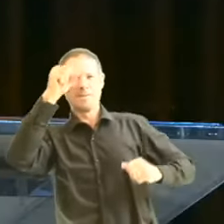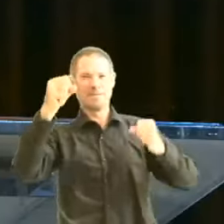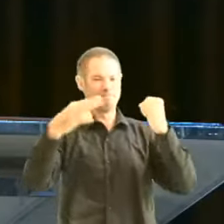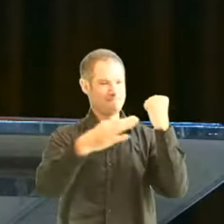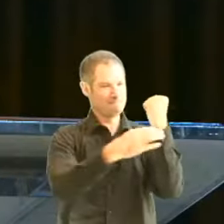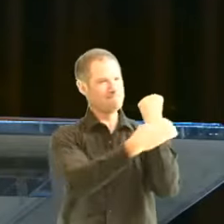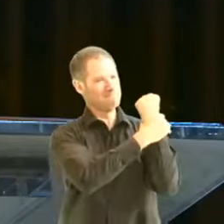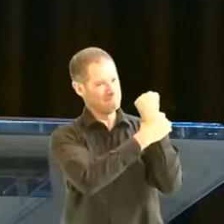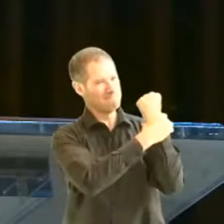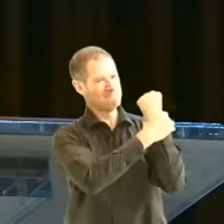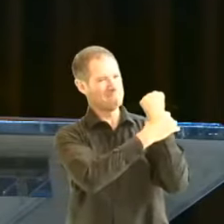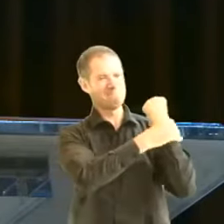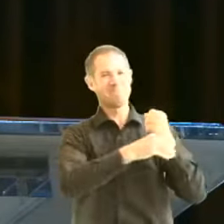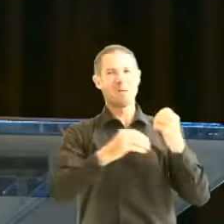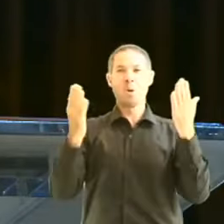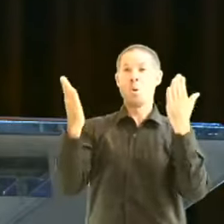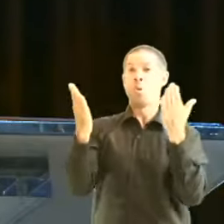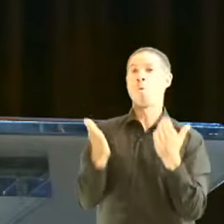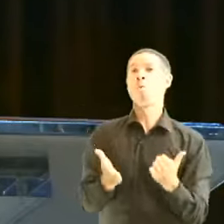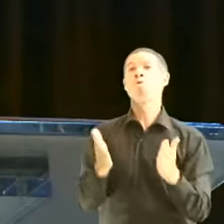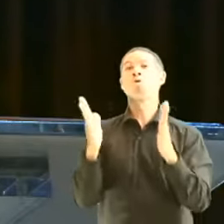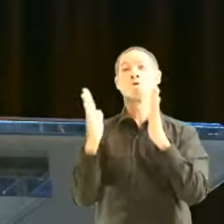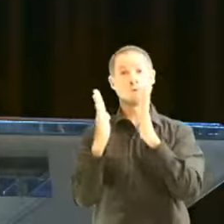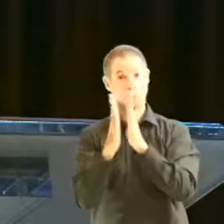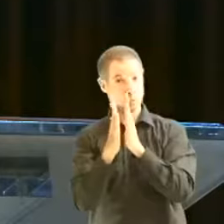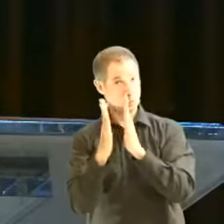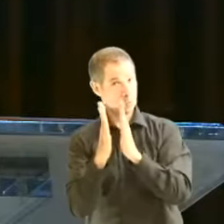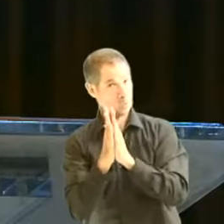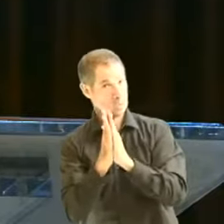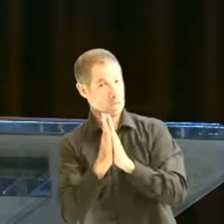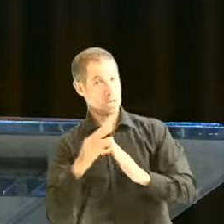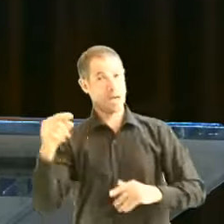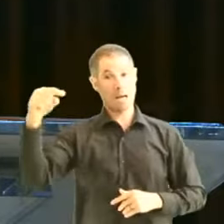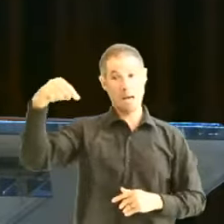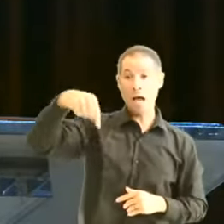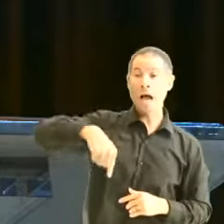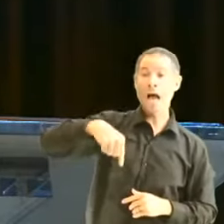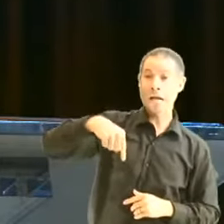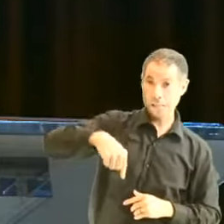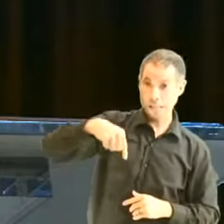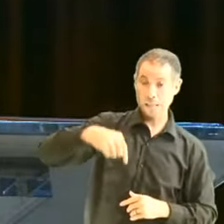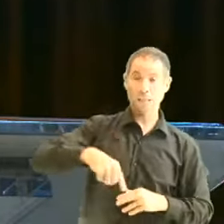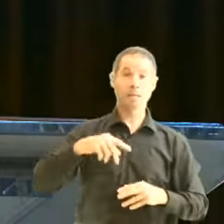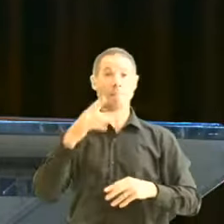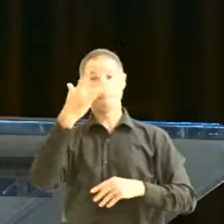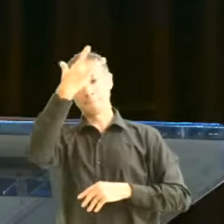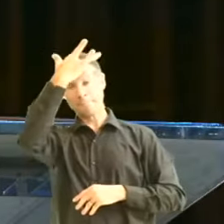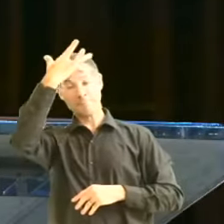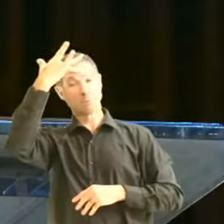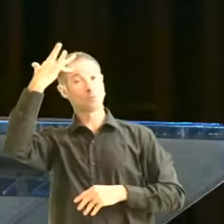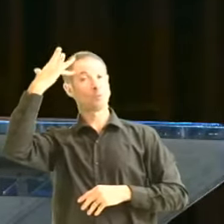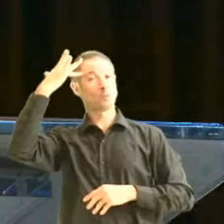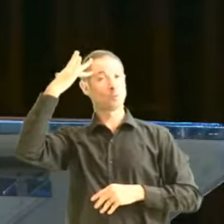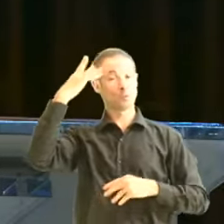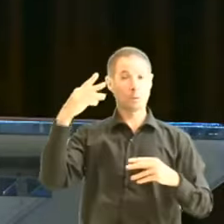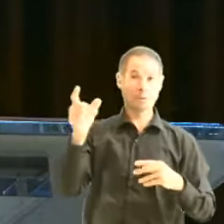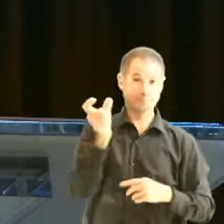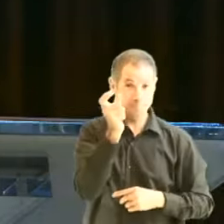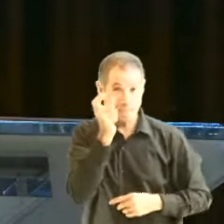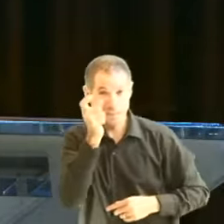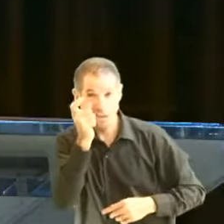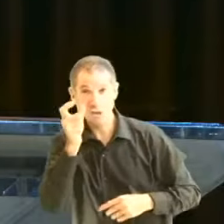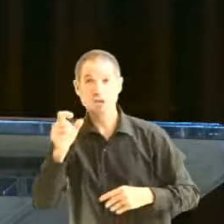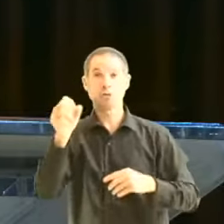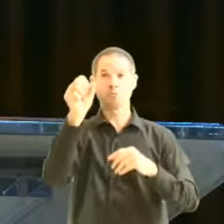segurança. Então, hoje eu quero orar com você que está aqui, com aquelas pessoas que estão nos assistindo